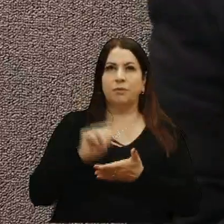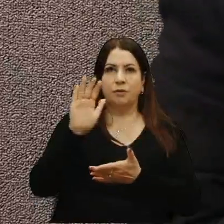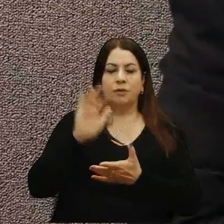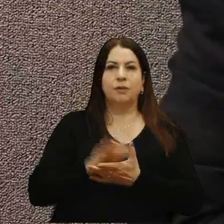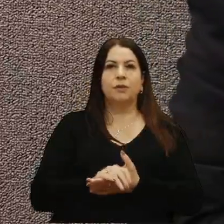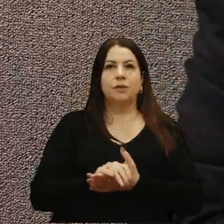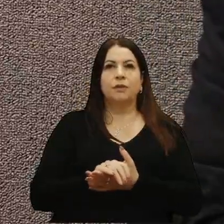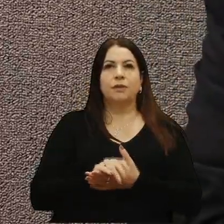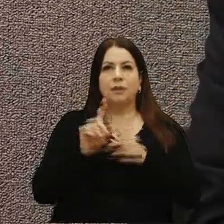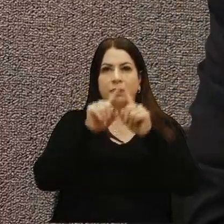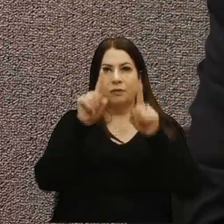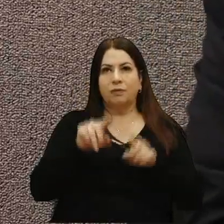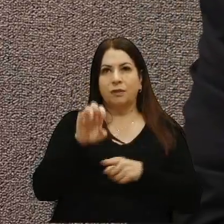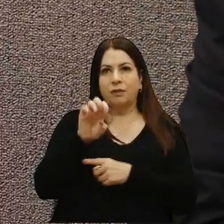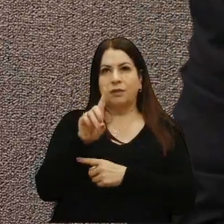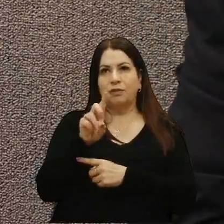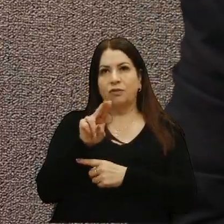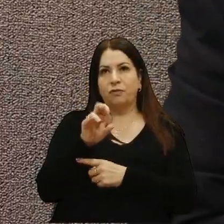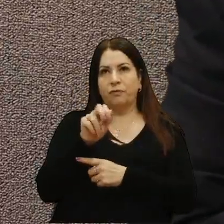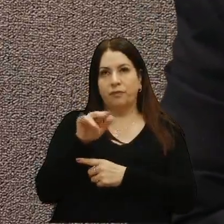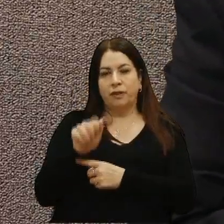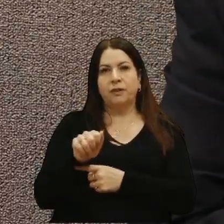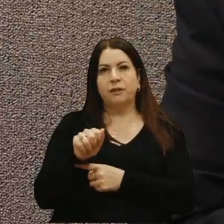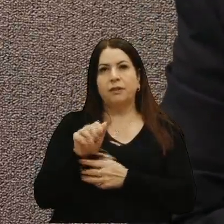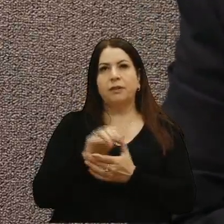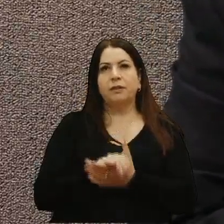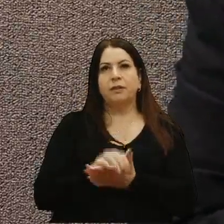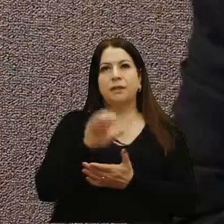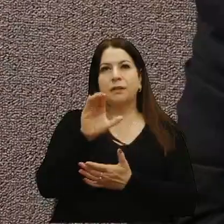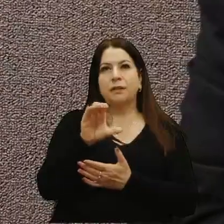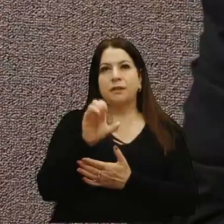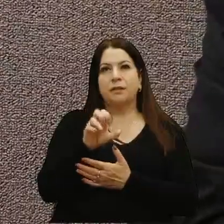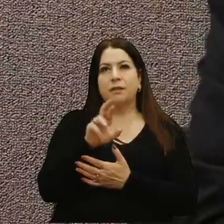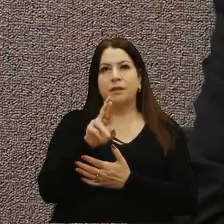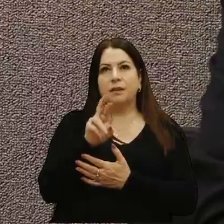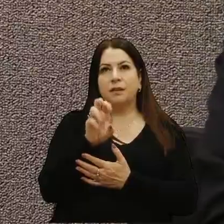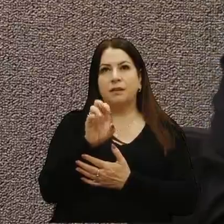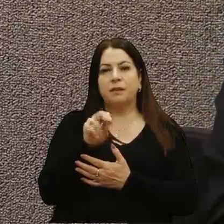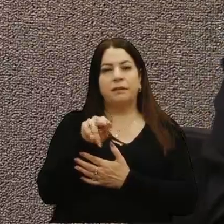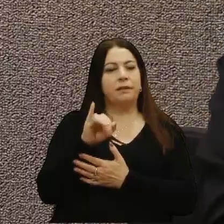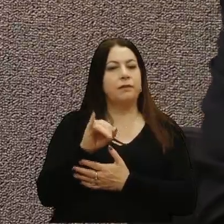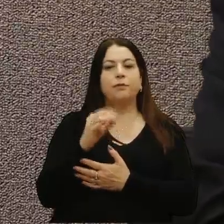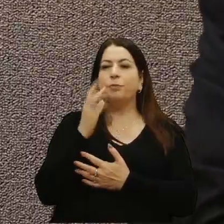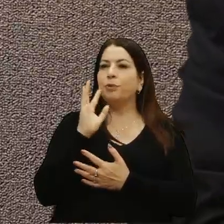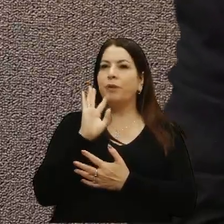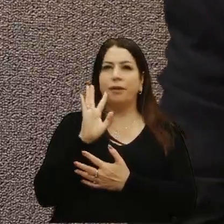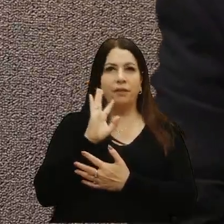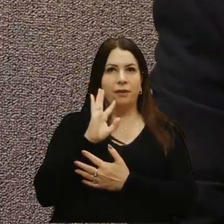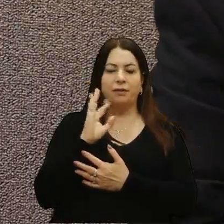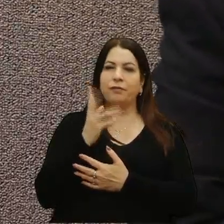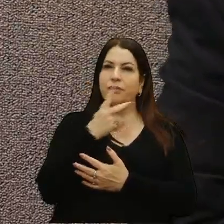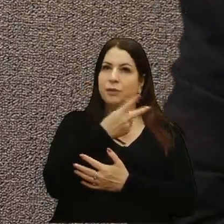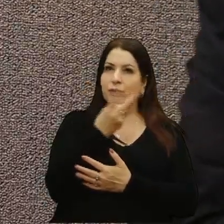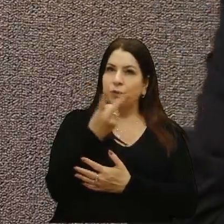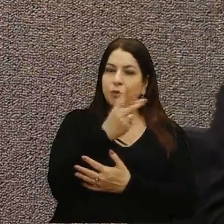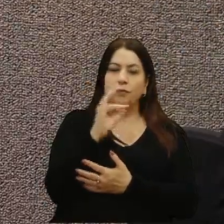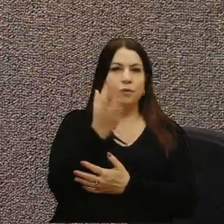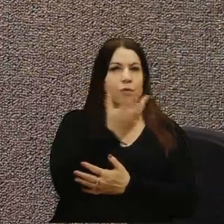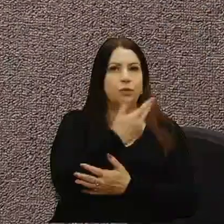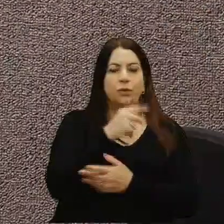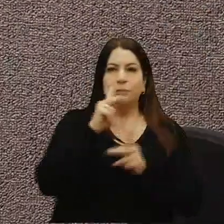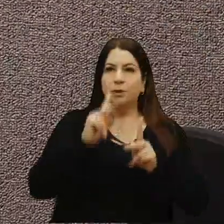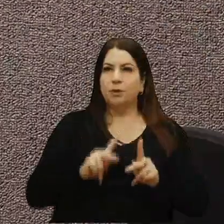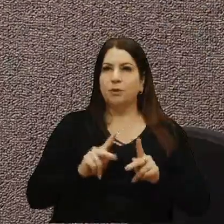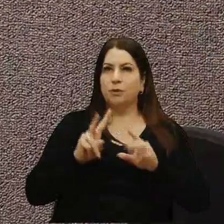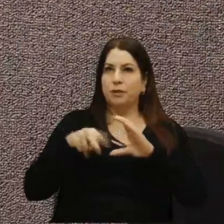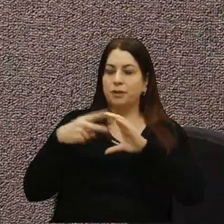presidente. A servidora Edivânia e a servidora Seleni, que nos ajudaram muito, foi muito legal. E citando elas, eu cito todas as pessoas